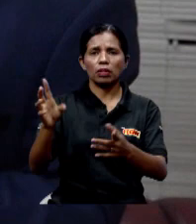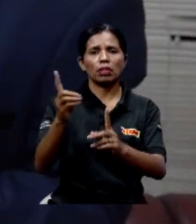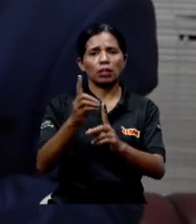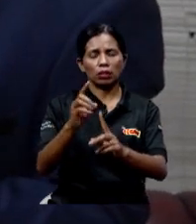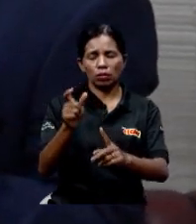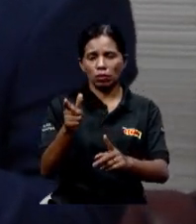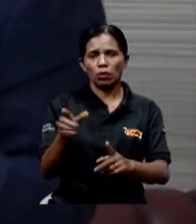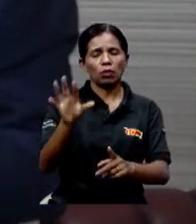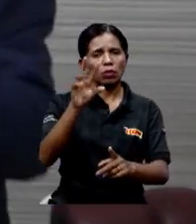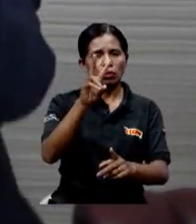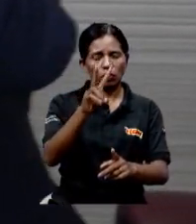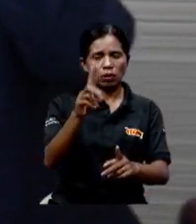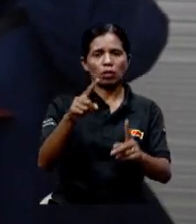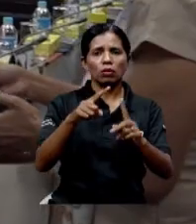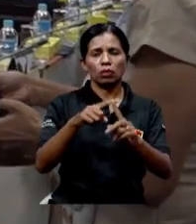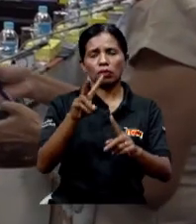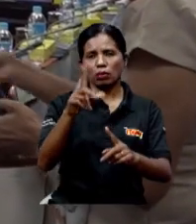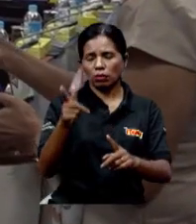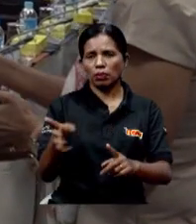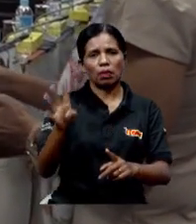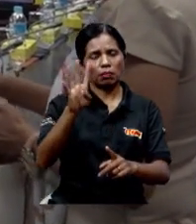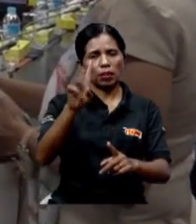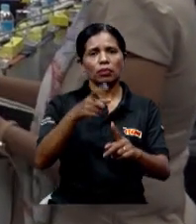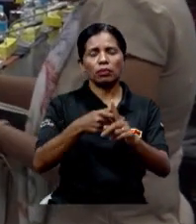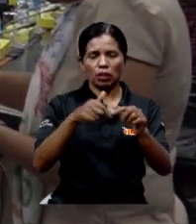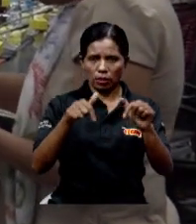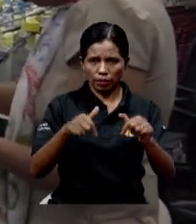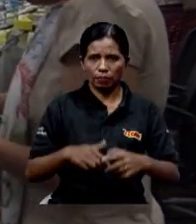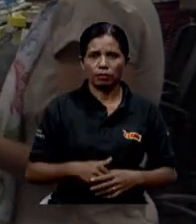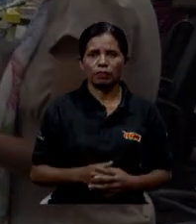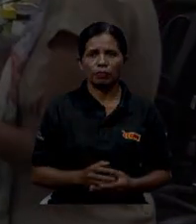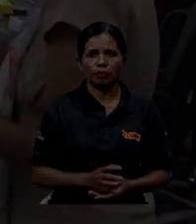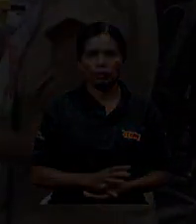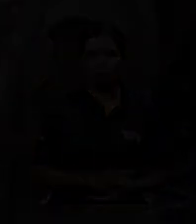Resin Rua, Toro Nolo Resin Hat, Fulanle. Dulce da Costa, Jamiro Santos, GMN.